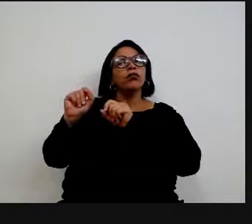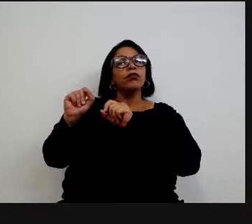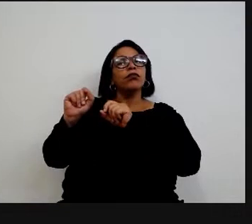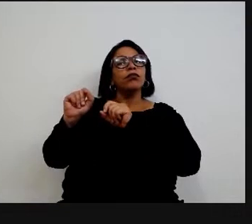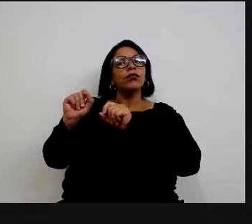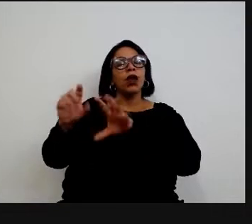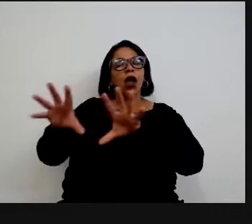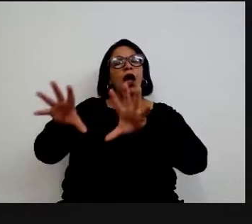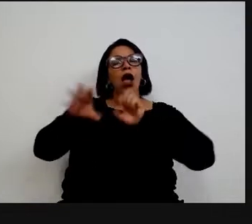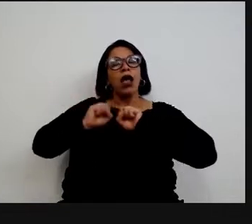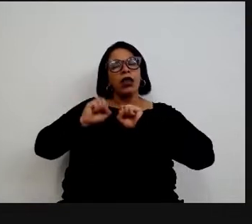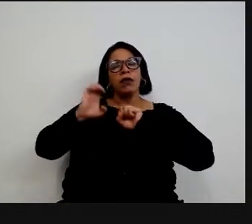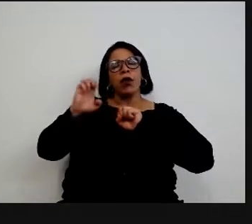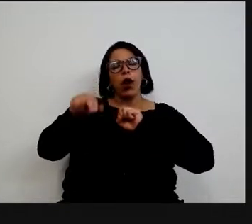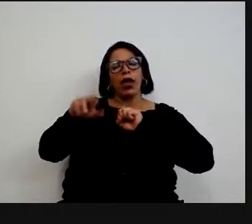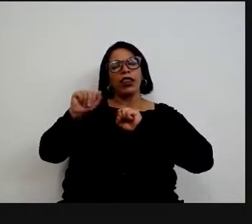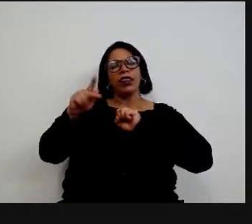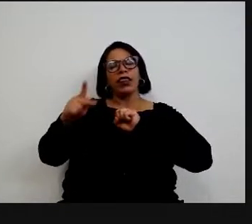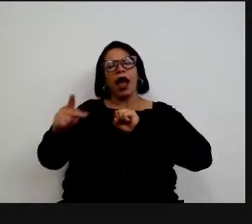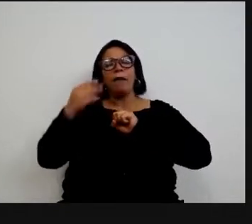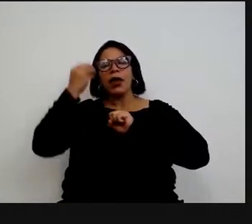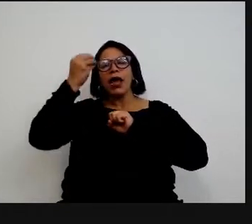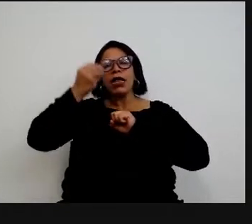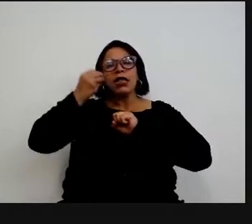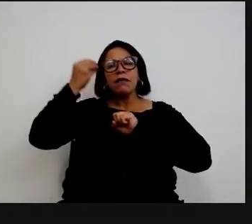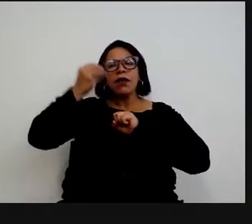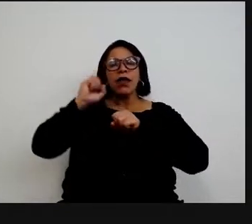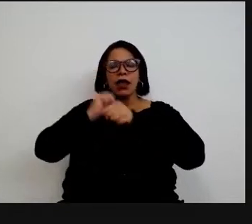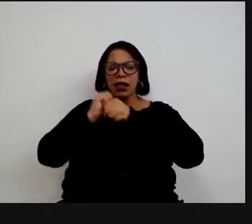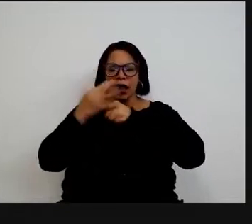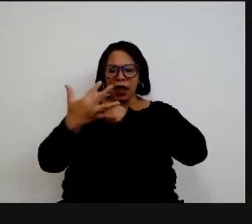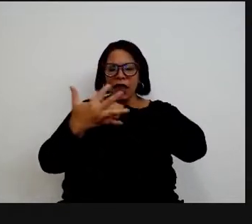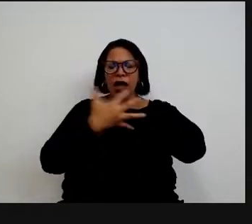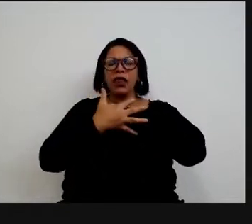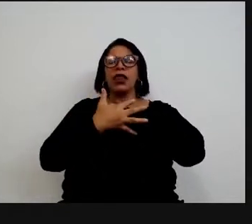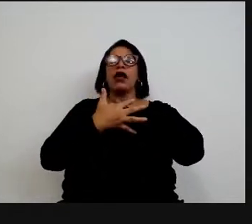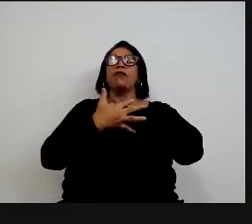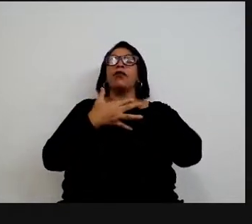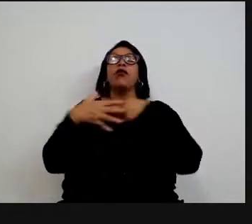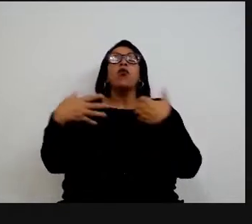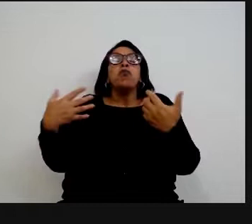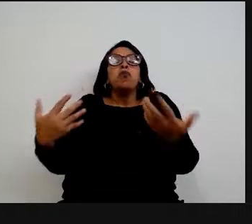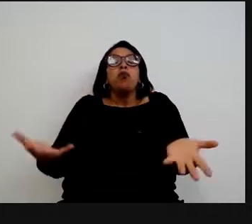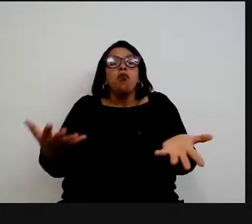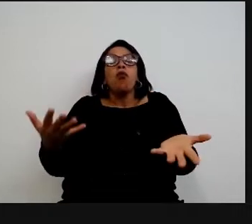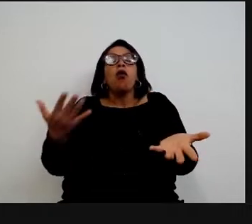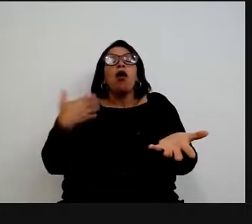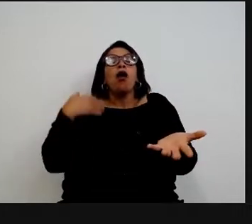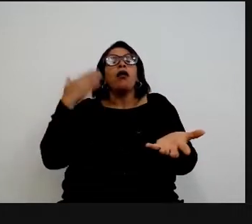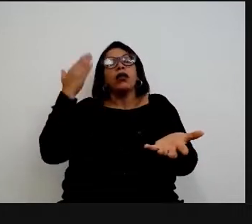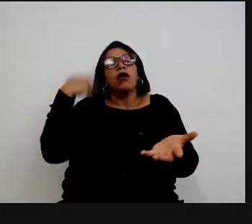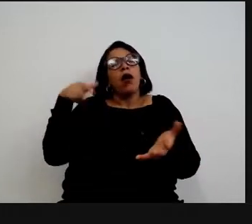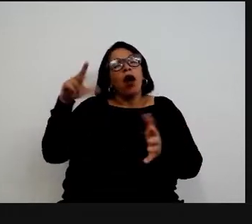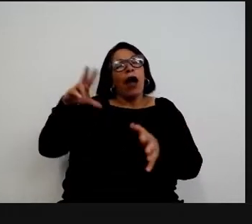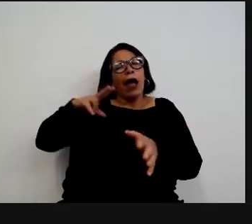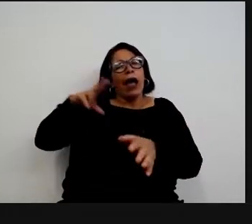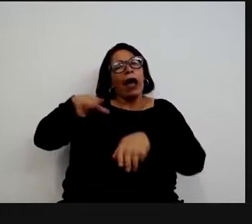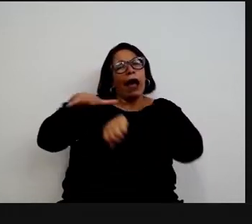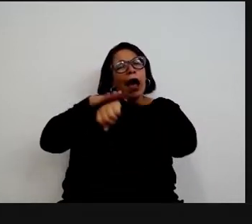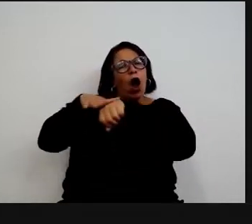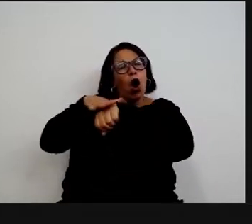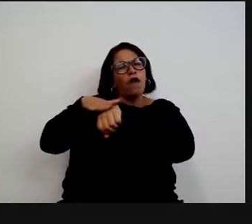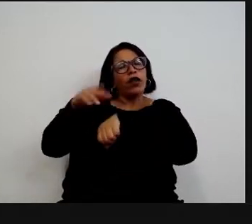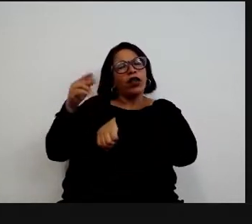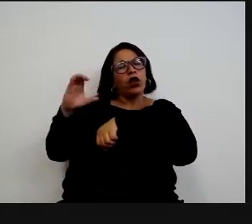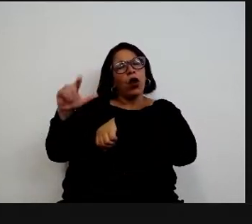gente recebeu dessa experiência da pandemia, né? Eu estava conversando com o Cláudio aqui